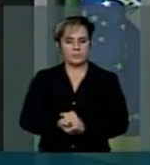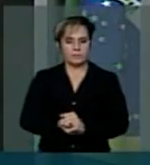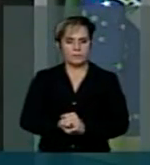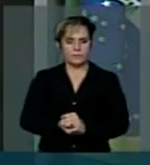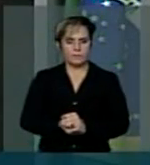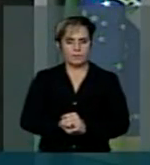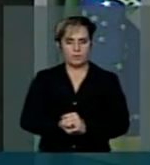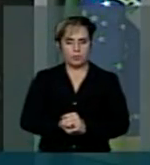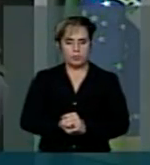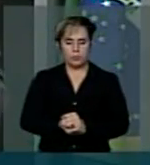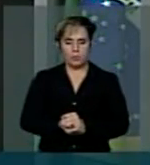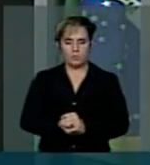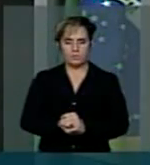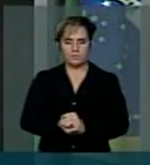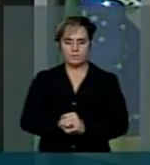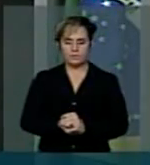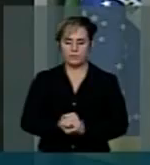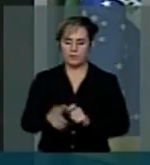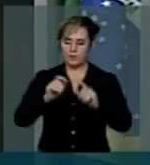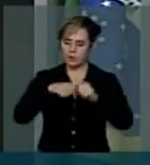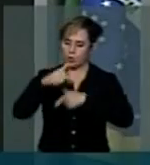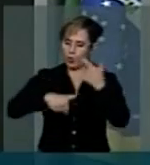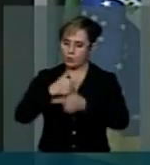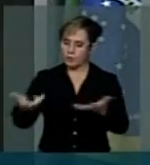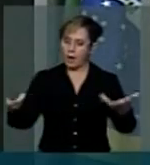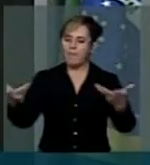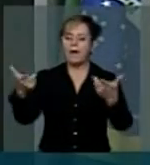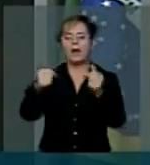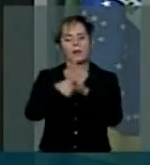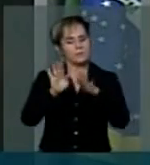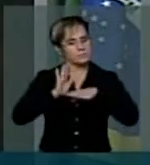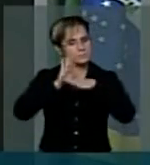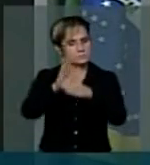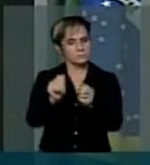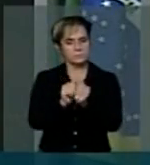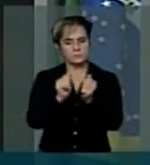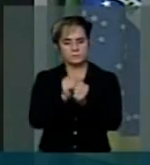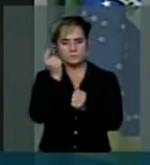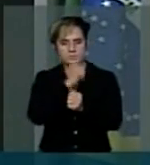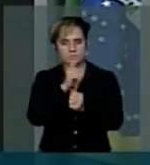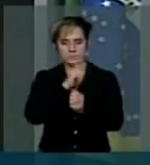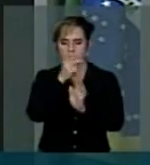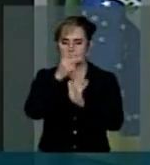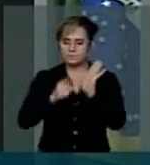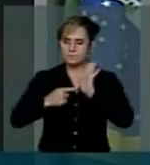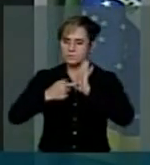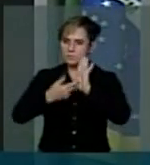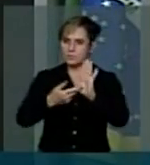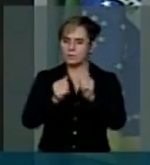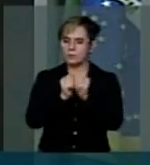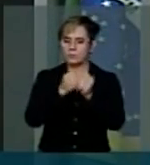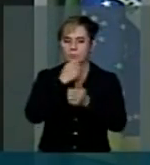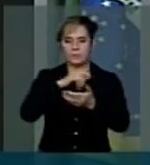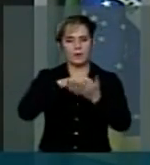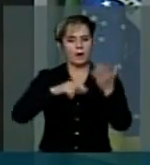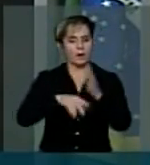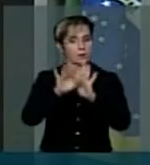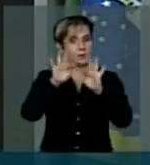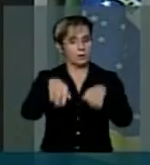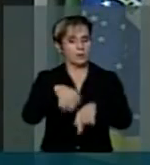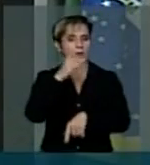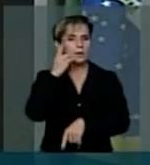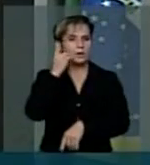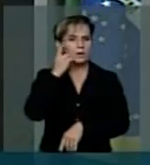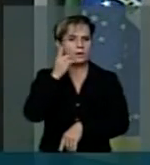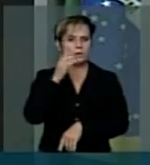a Branca, que num trabalho extraordinário ajudaram a votar este projeto, cujo relator final foi o